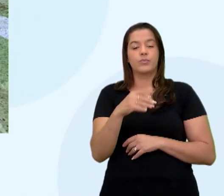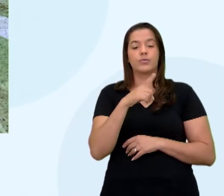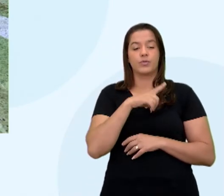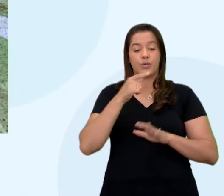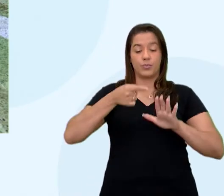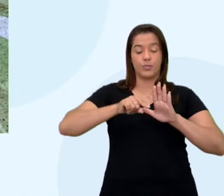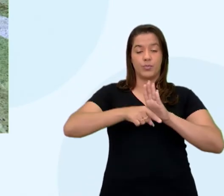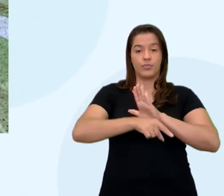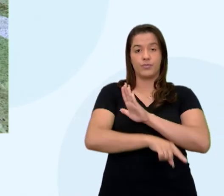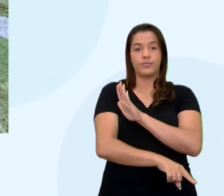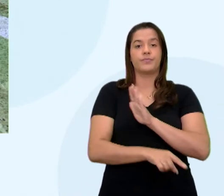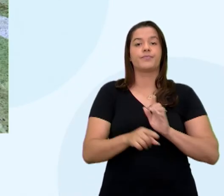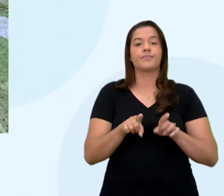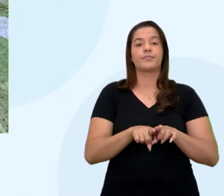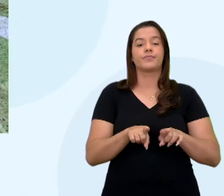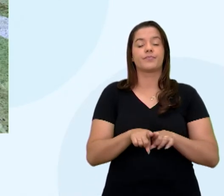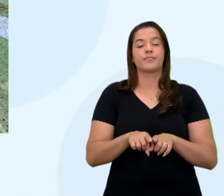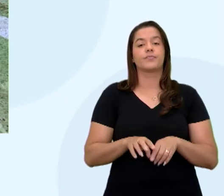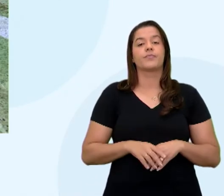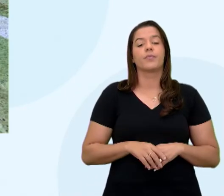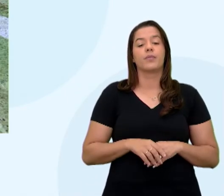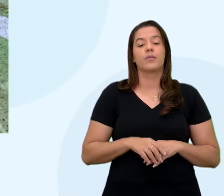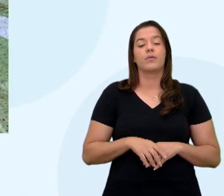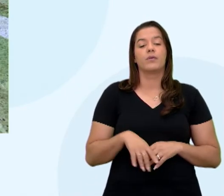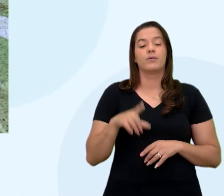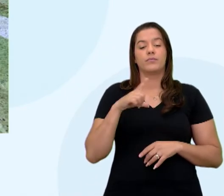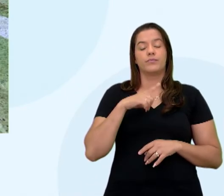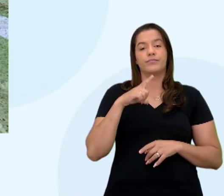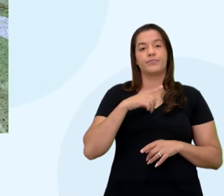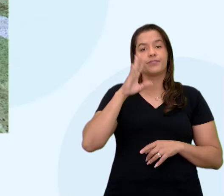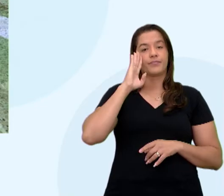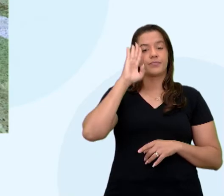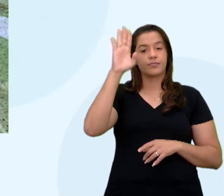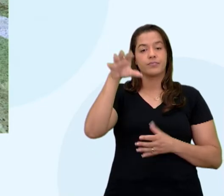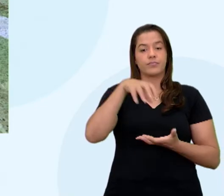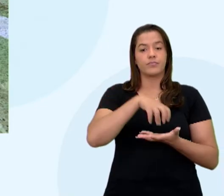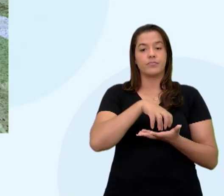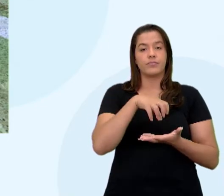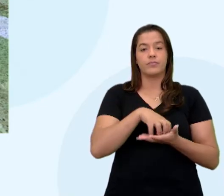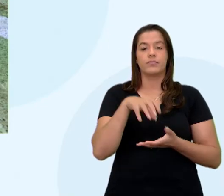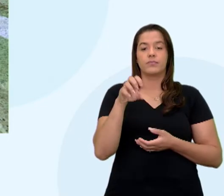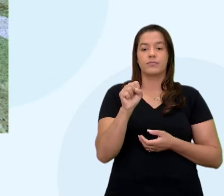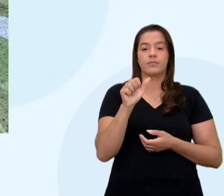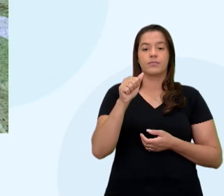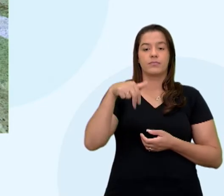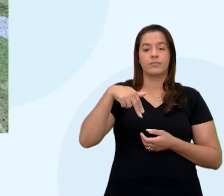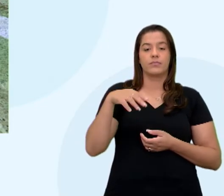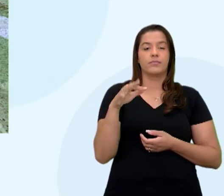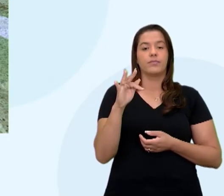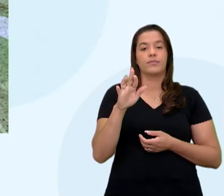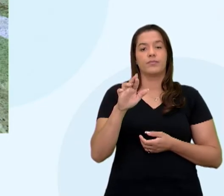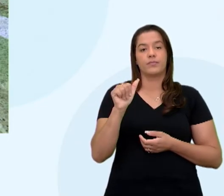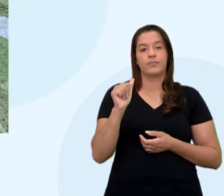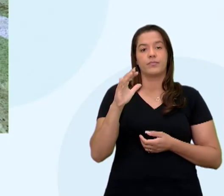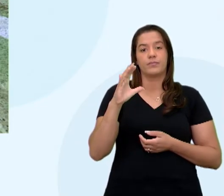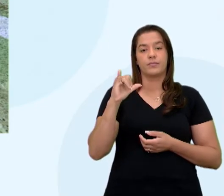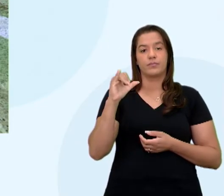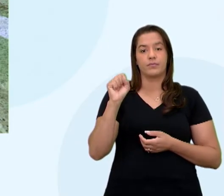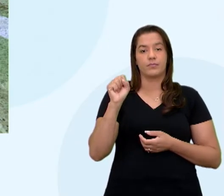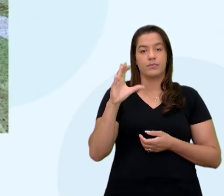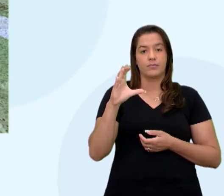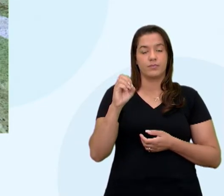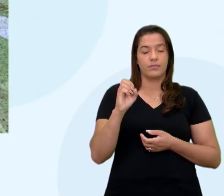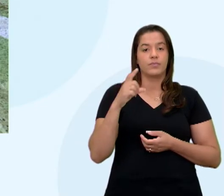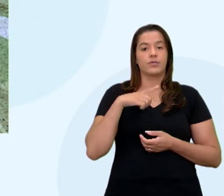né? Interessante retratar isso, né? O epicentro está principalmente aí em São Francisco, né? No estado da Califórnia. Já teve